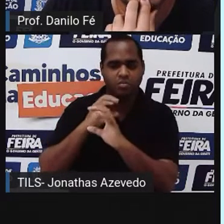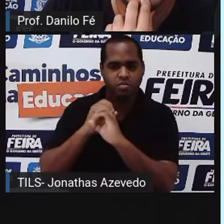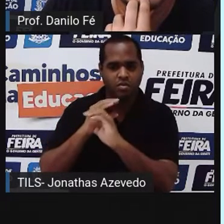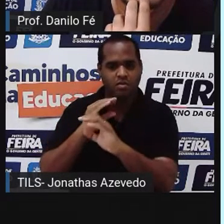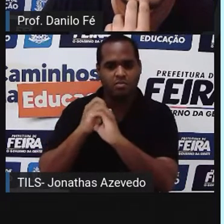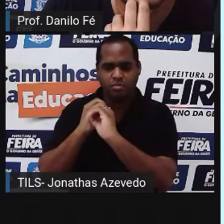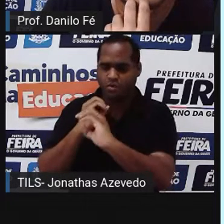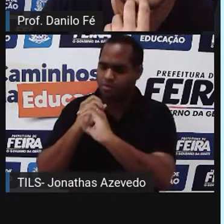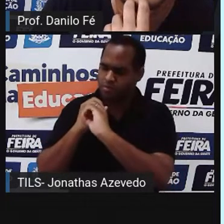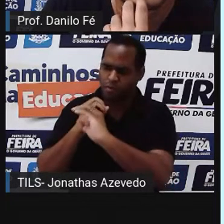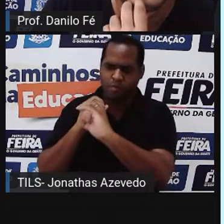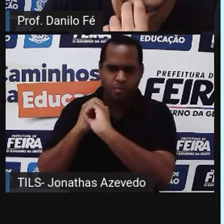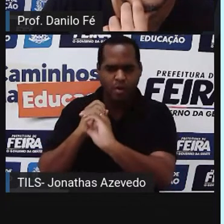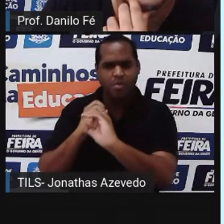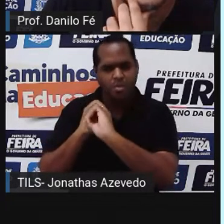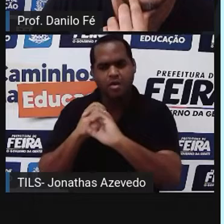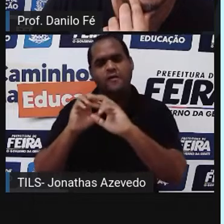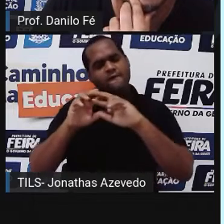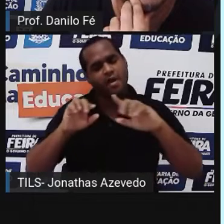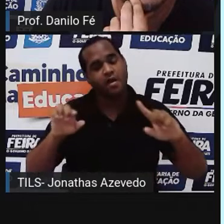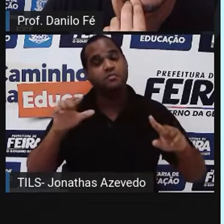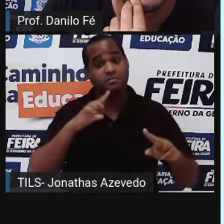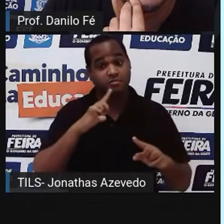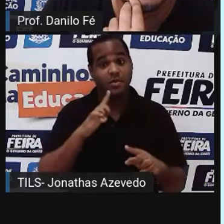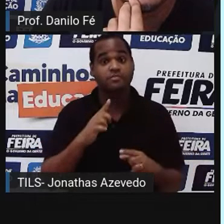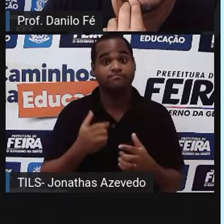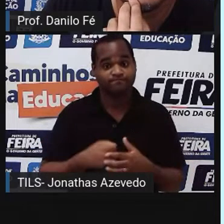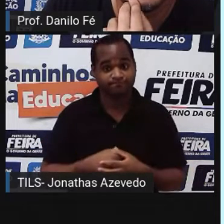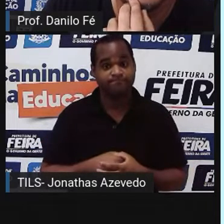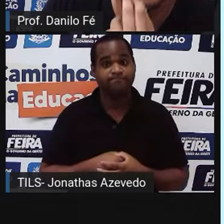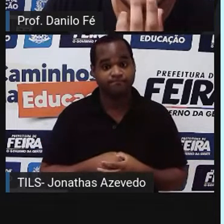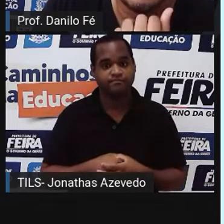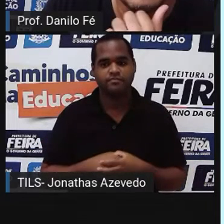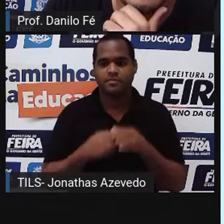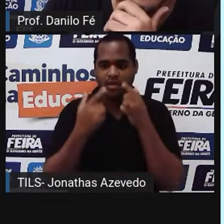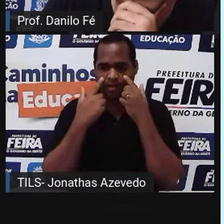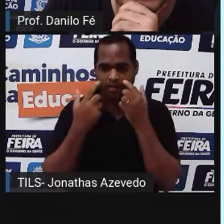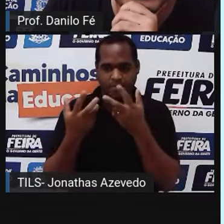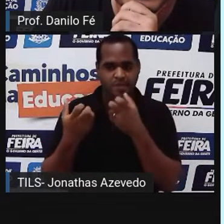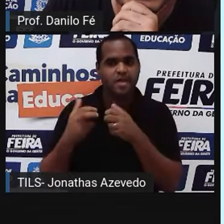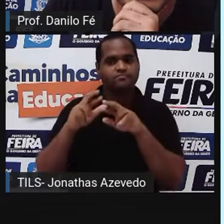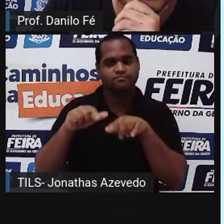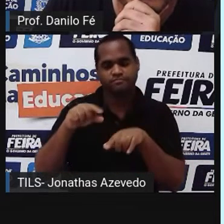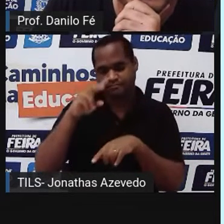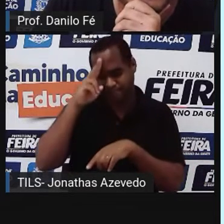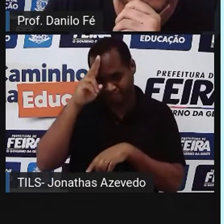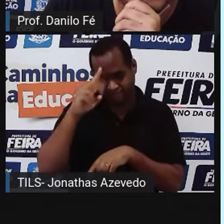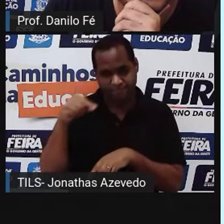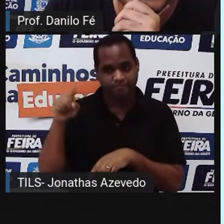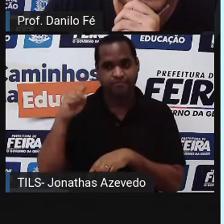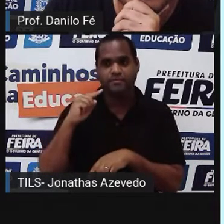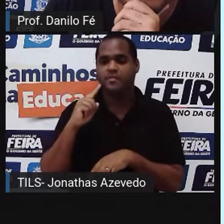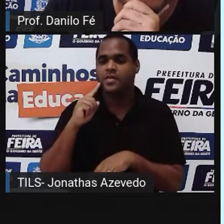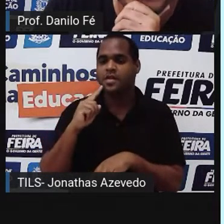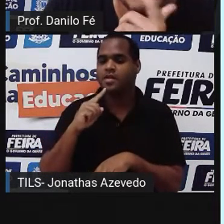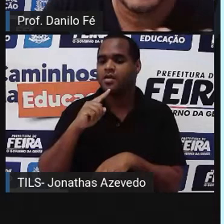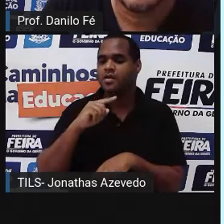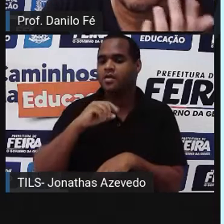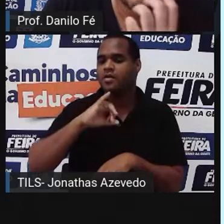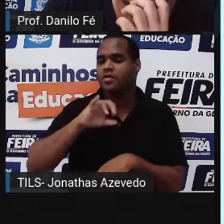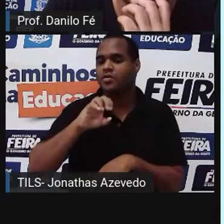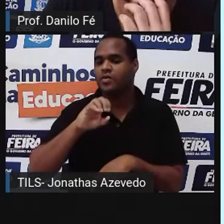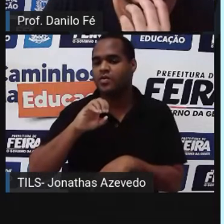Chovia bomba em Londres todo dia. E é nesse momento que surgem duas figuras históricas. O rei Jorge, que era o pai